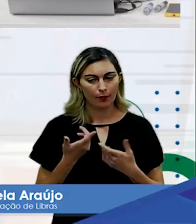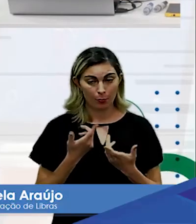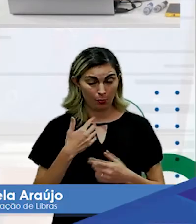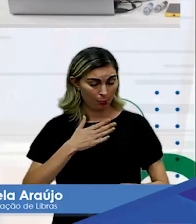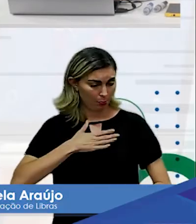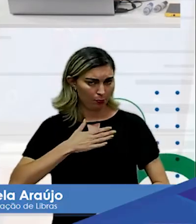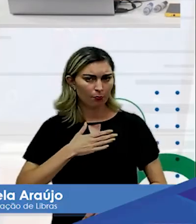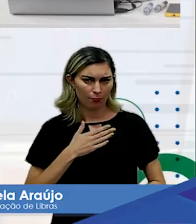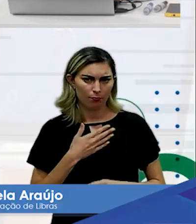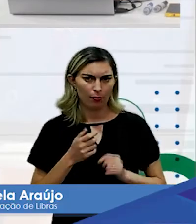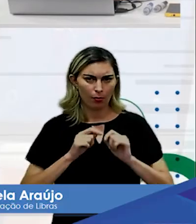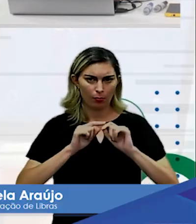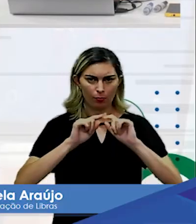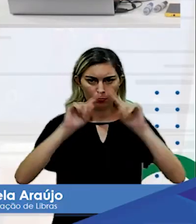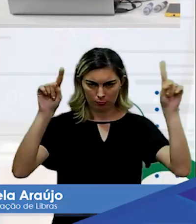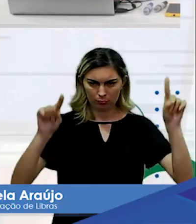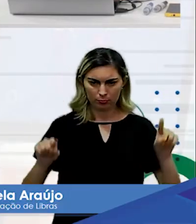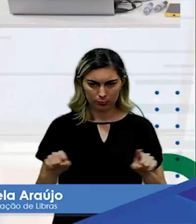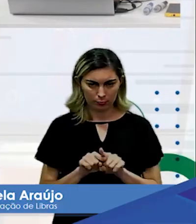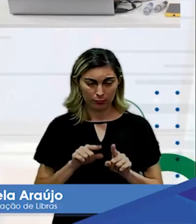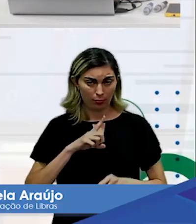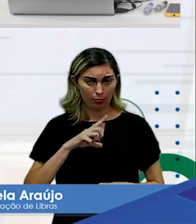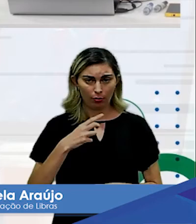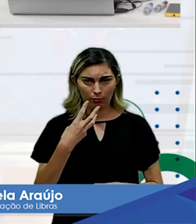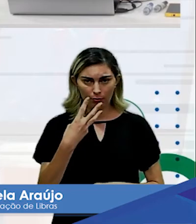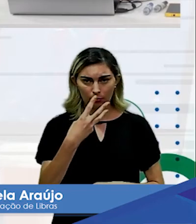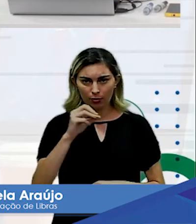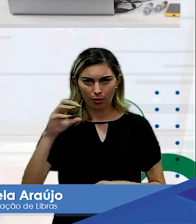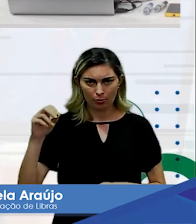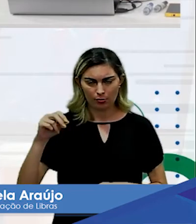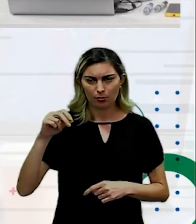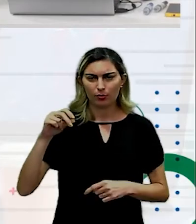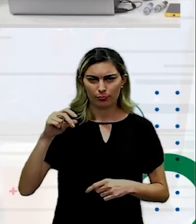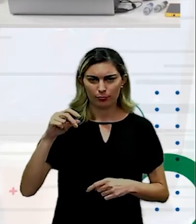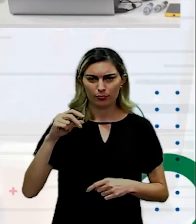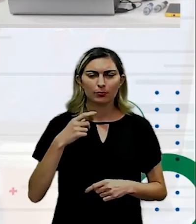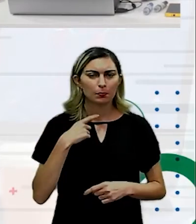meu retângulo tenha 300 pixels de largura.